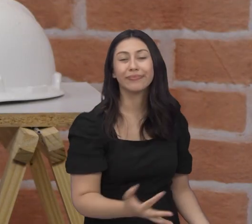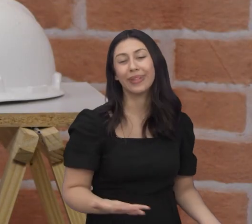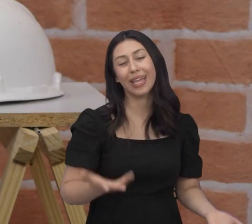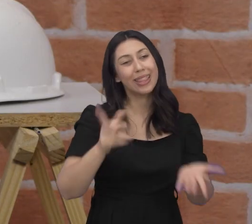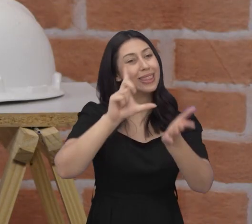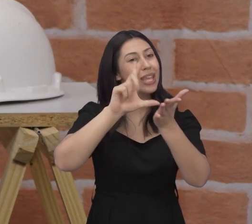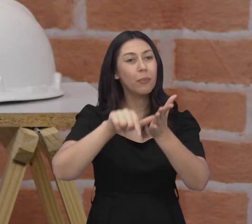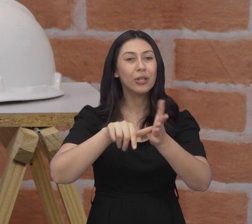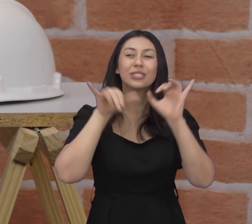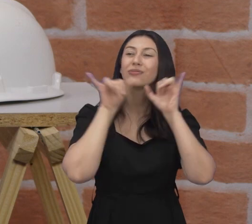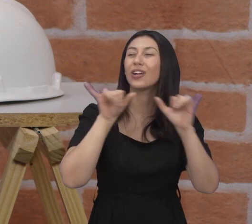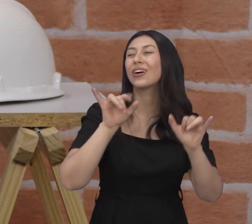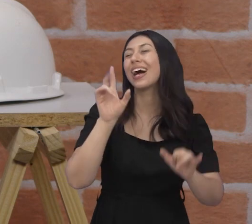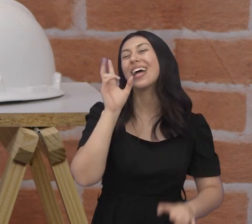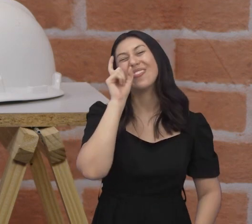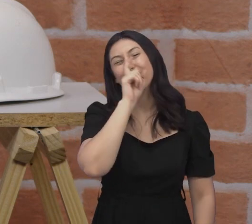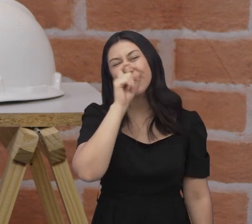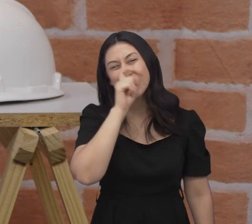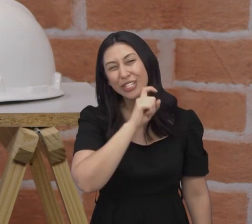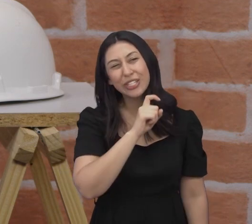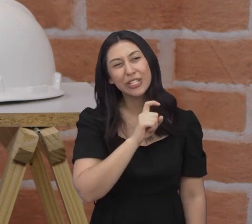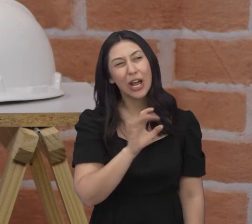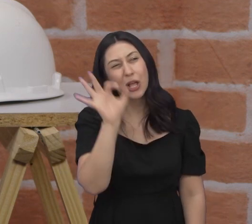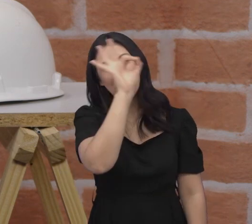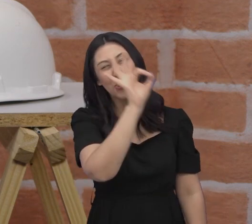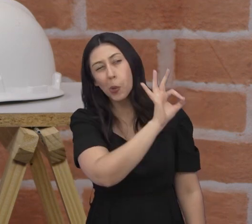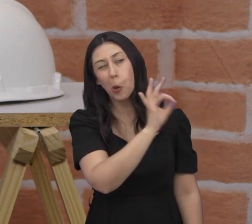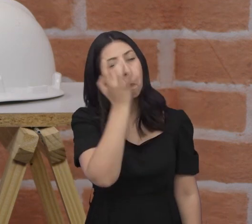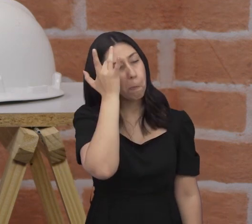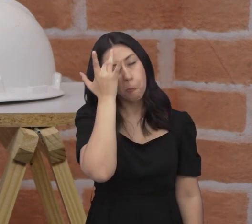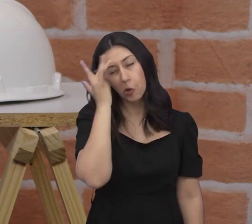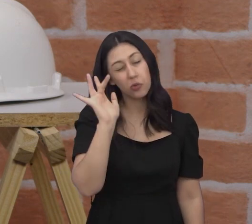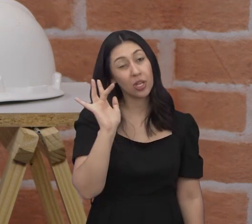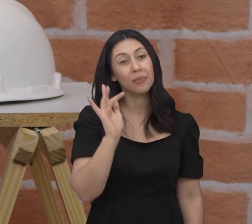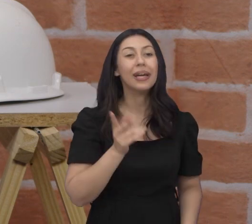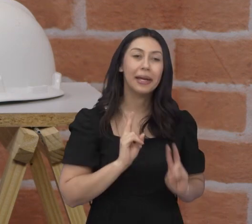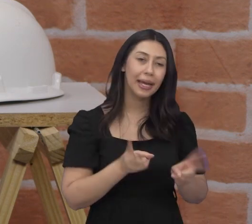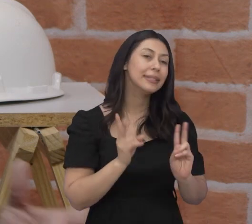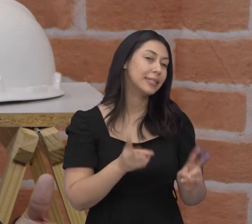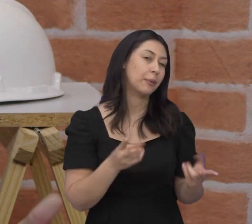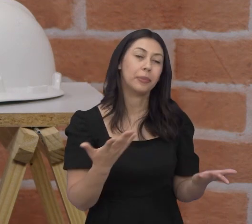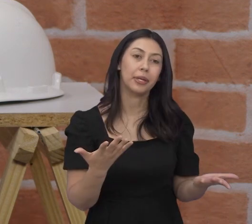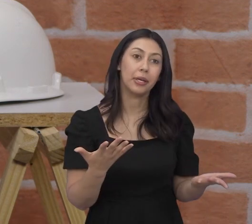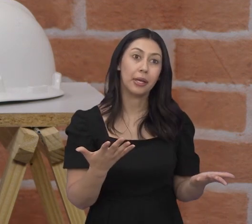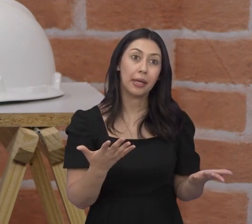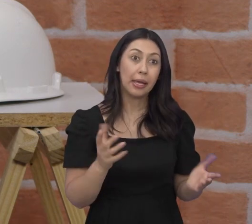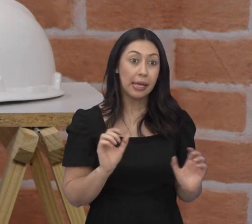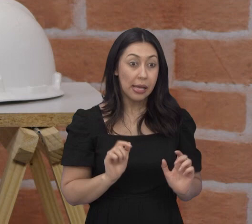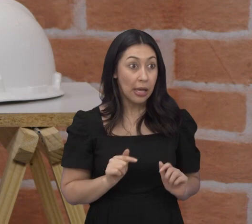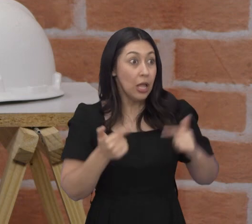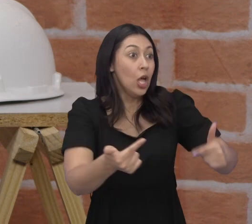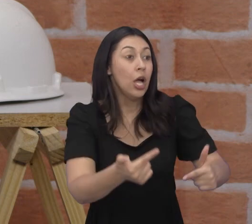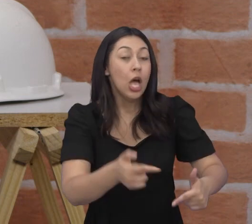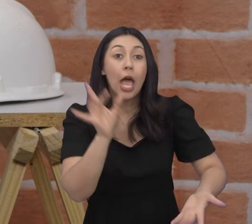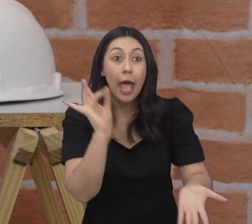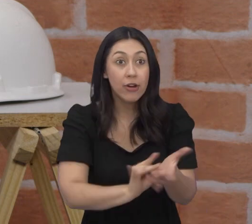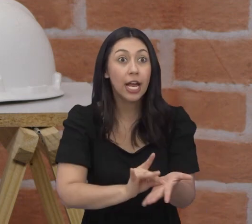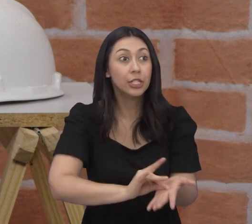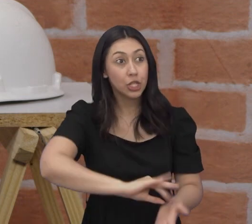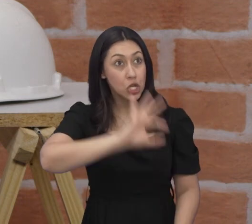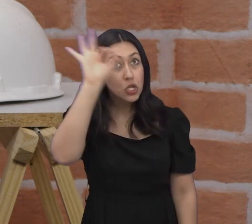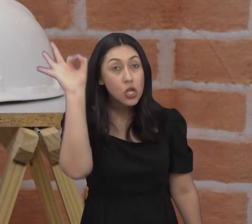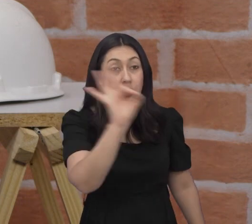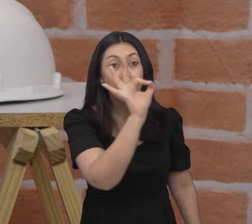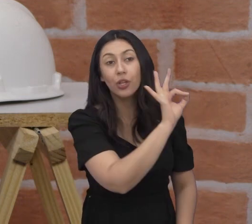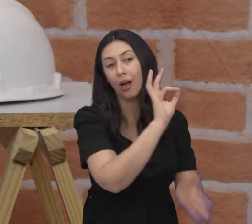Só que daí desmentiram de novo, porque não sabia mais o que era. Então, sempre assim, às vezes no impulso fala de cara que é, sabe? ah, E